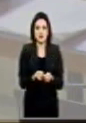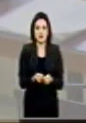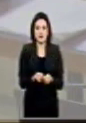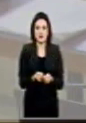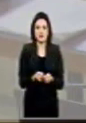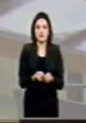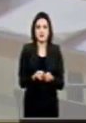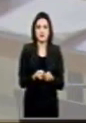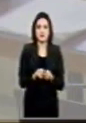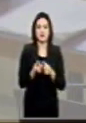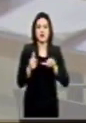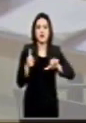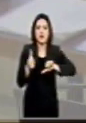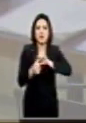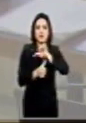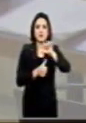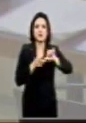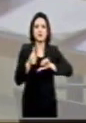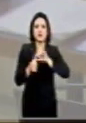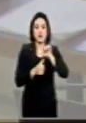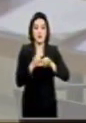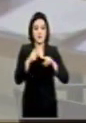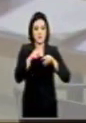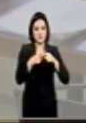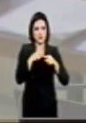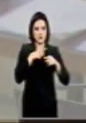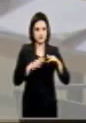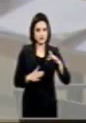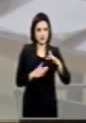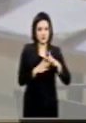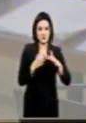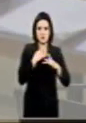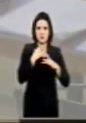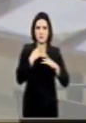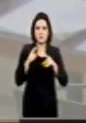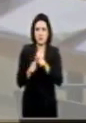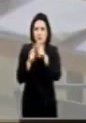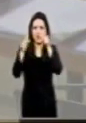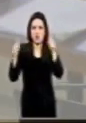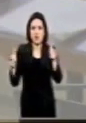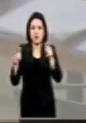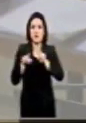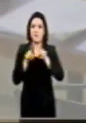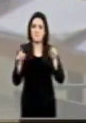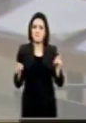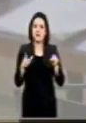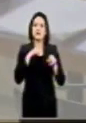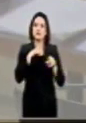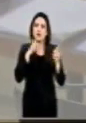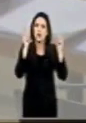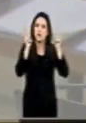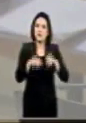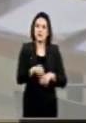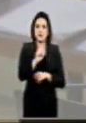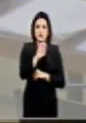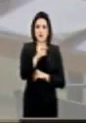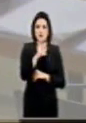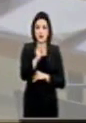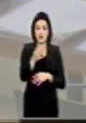extensiva. E, portanto, nos dispositivos mencionados estão: compete ao Supremo processar e